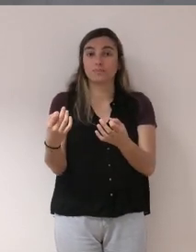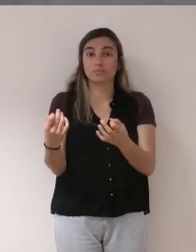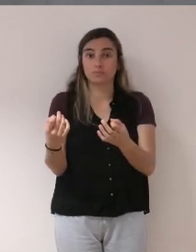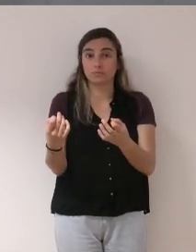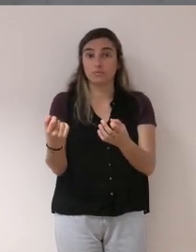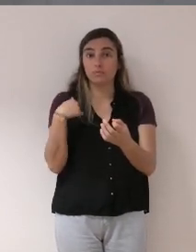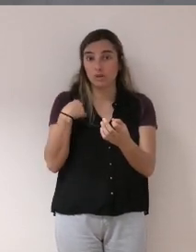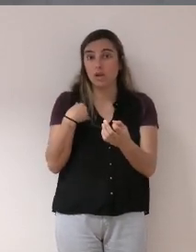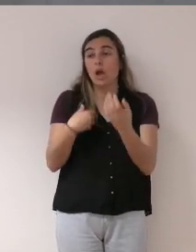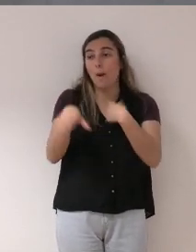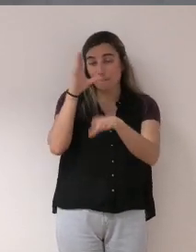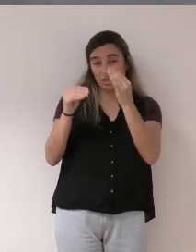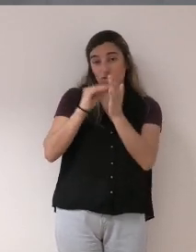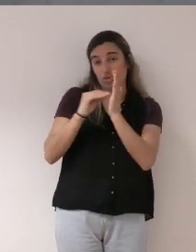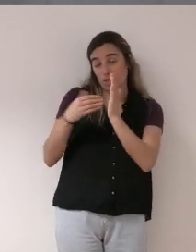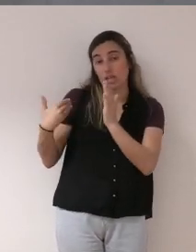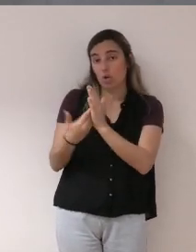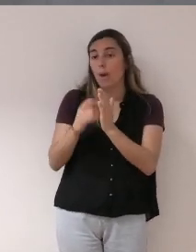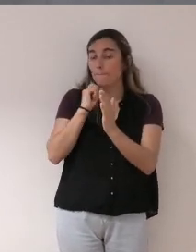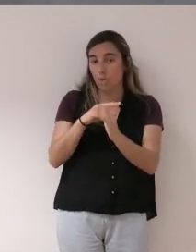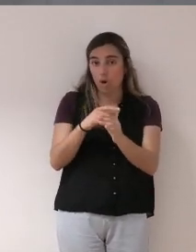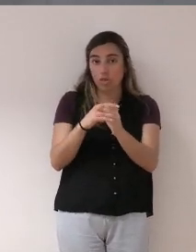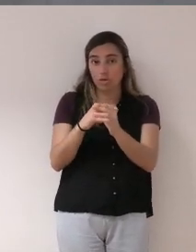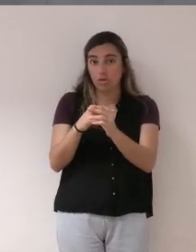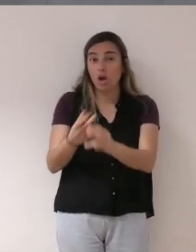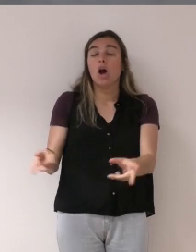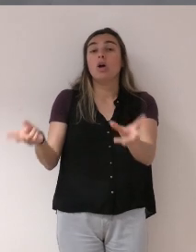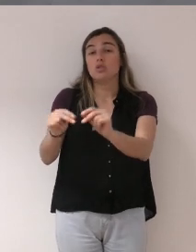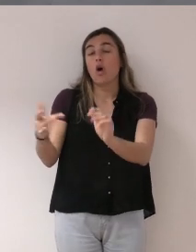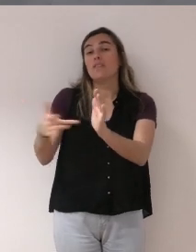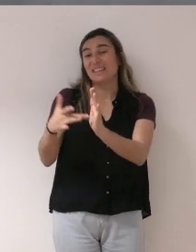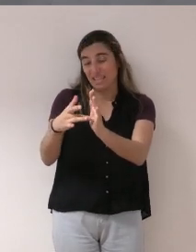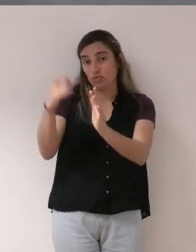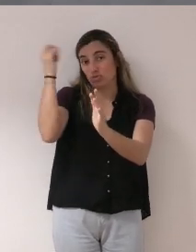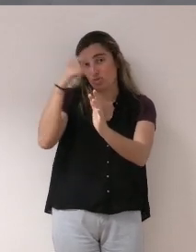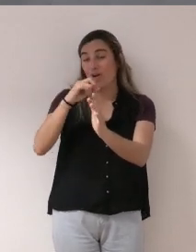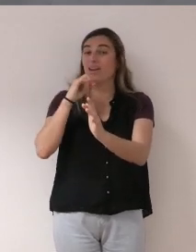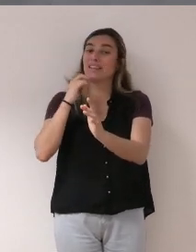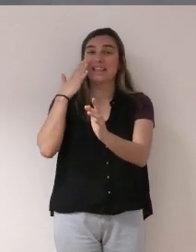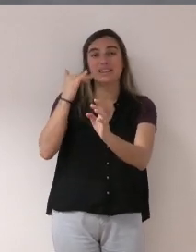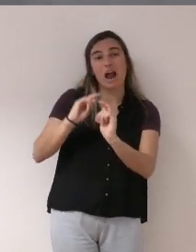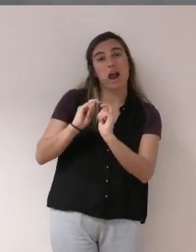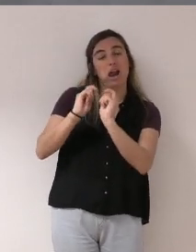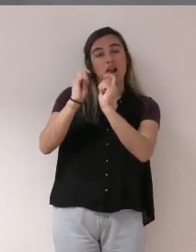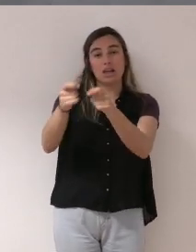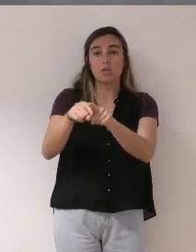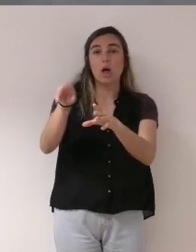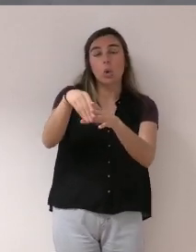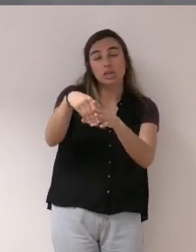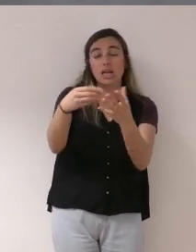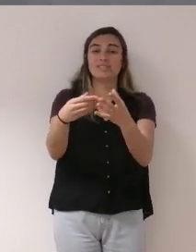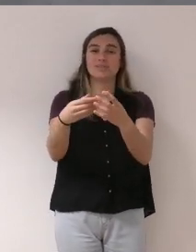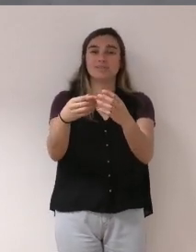uma aprendizagem de escrita possa ser transposto para um novo quadro narrativo, para outro contexto de